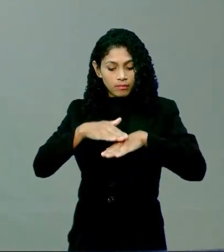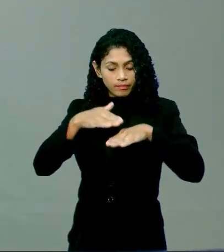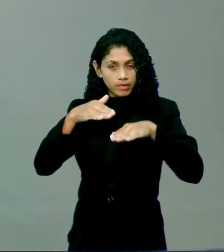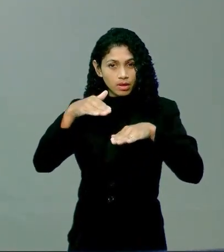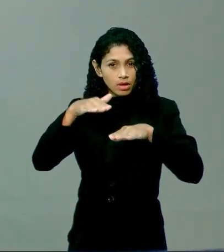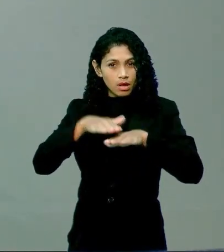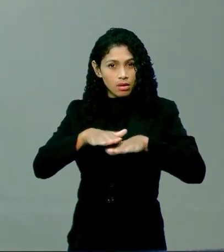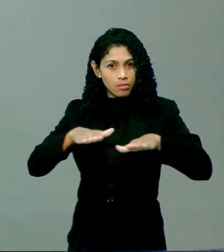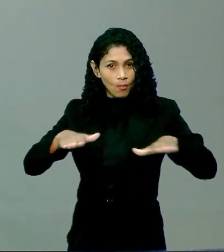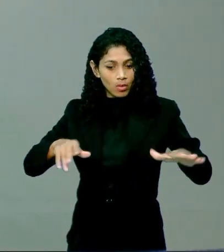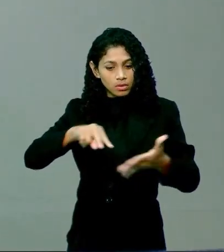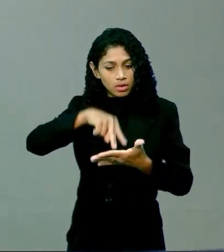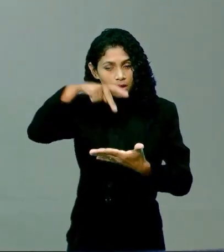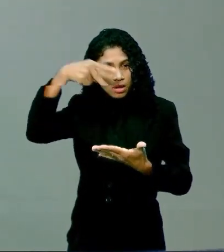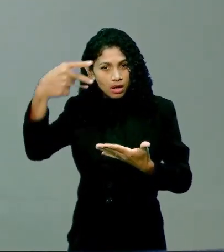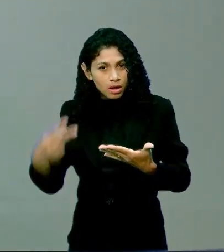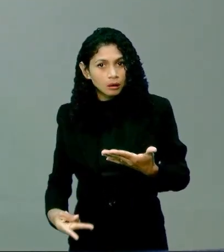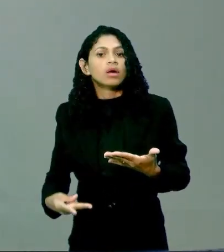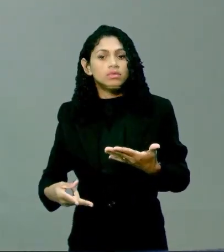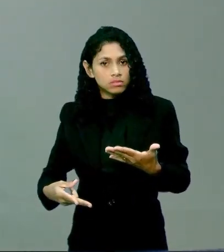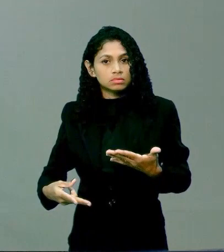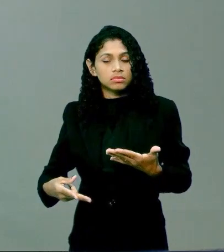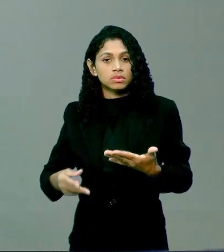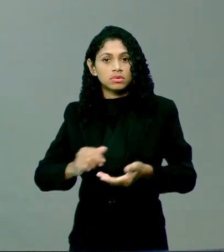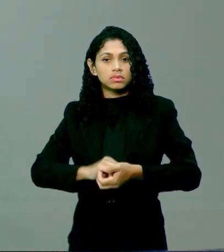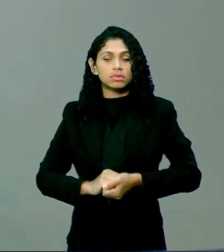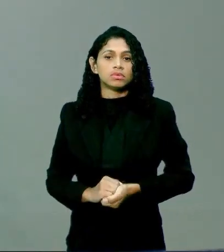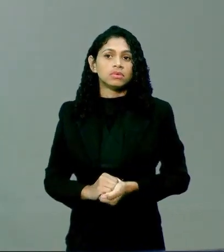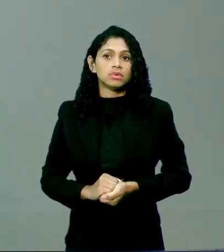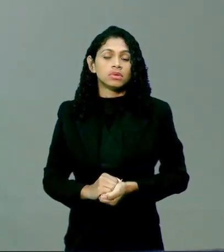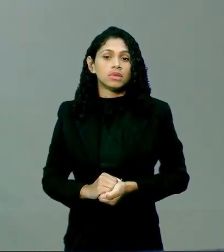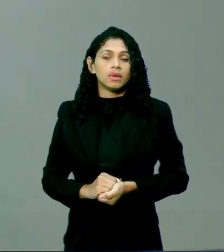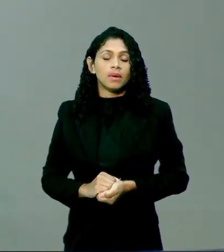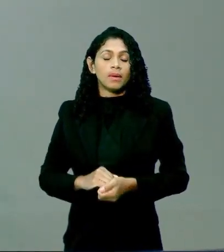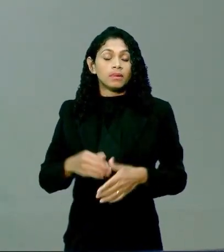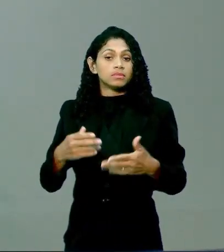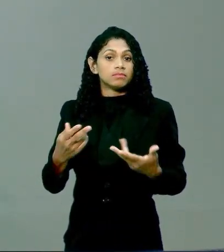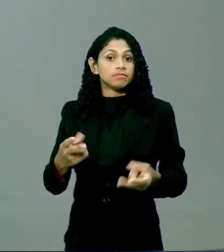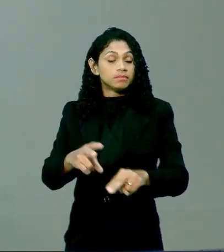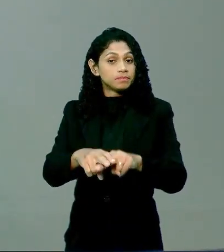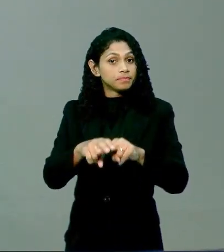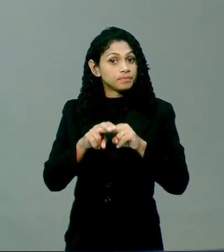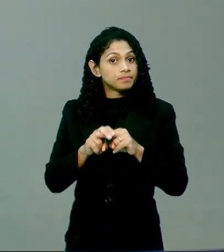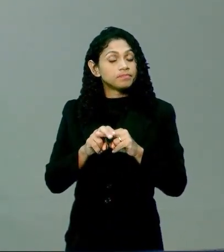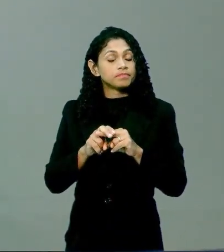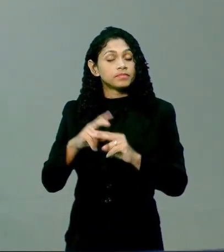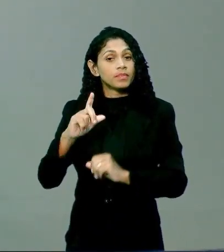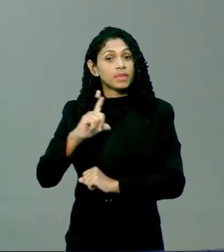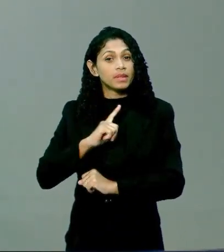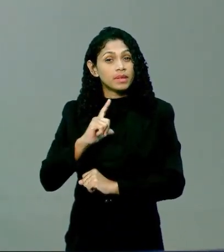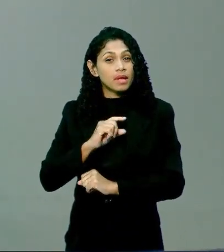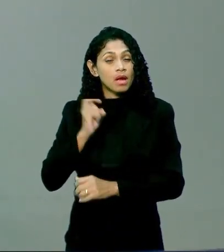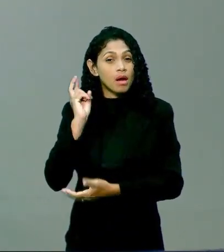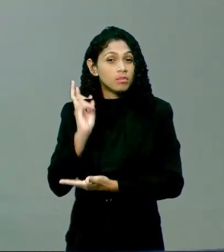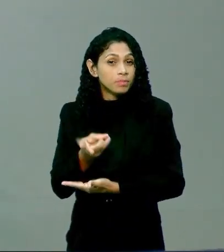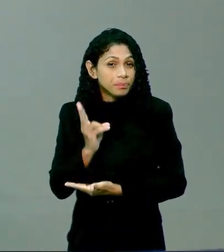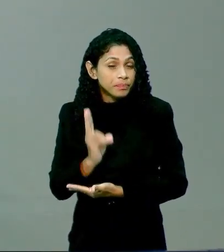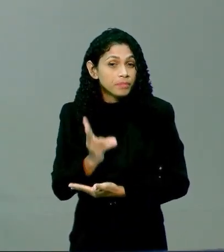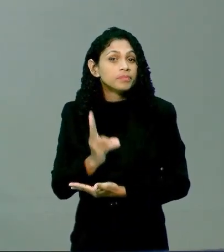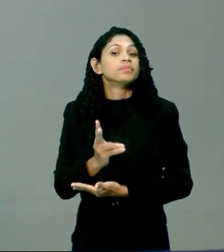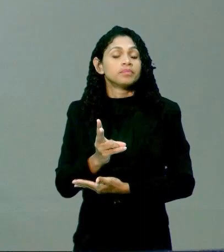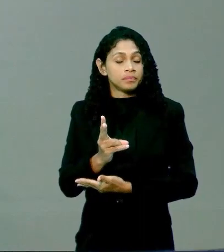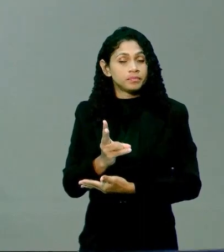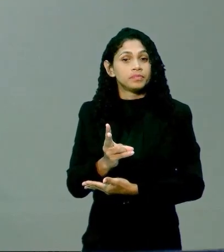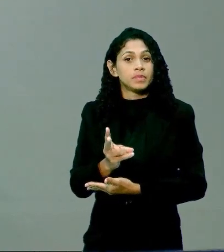em condição da gravidade que é submetida na Terra. Então, eles vão estar sobre a mesma gravidade. Se dois corpos de